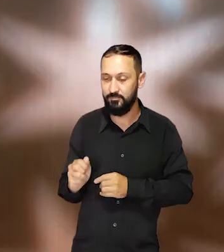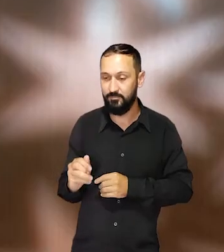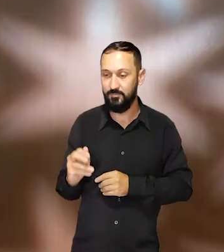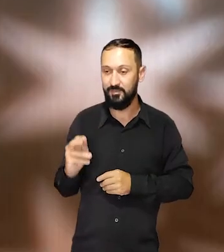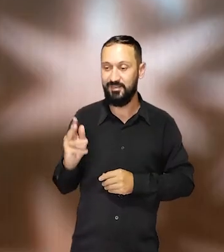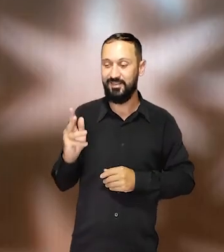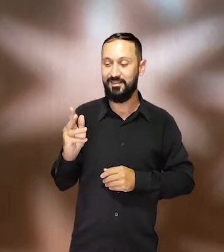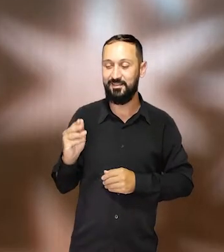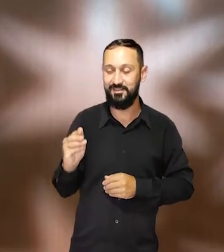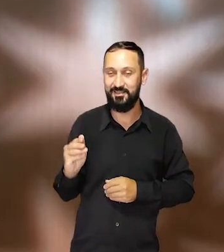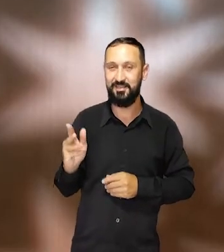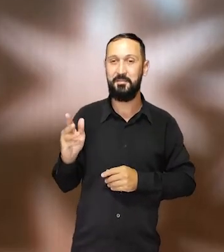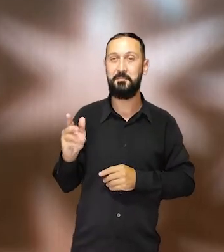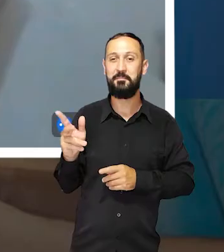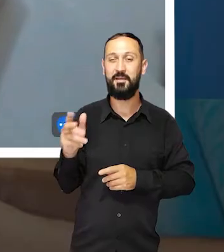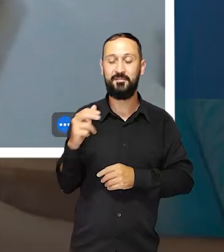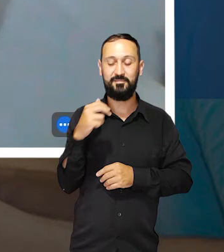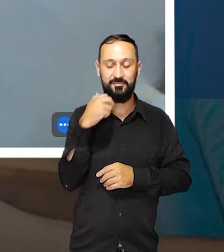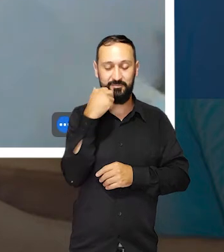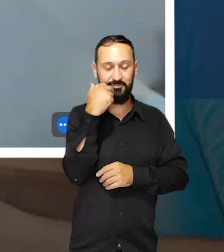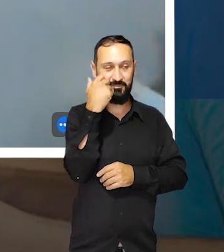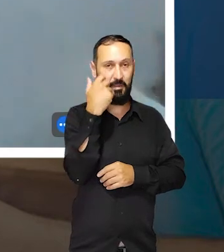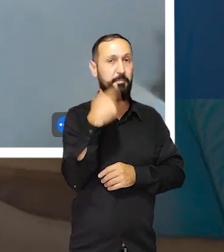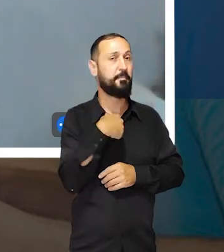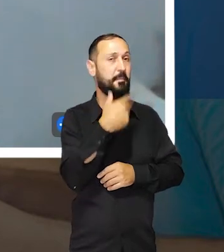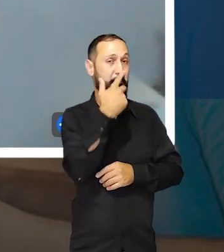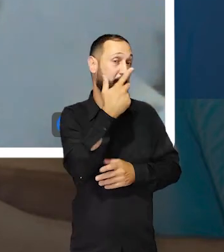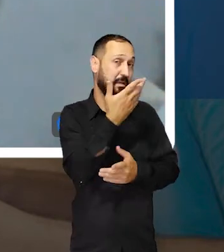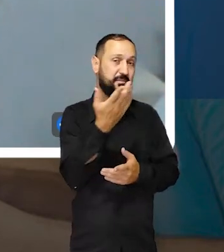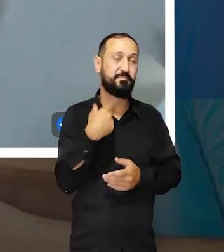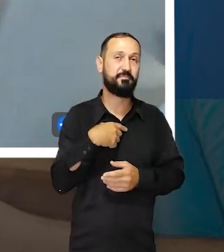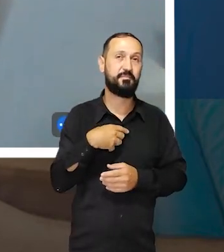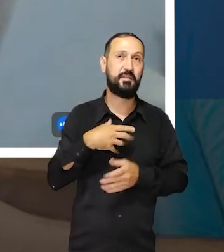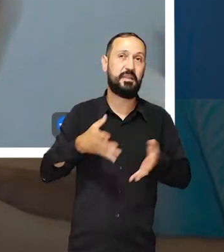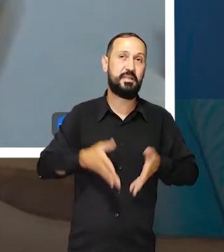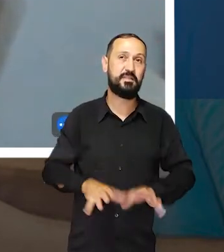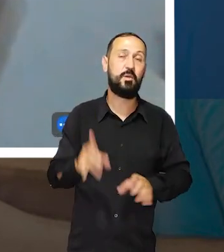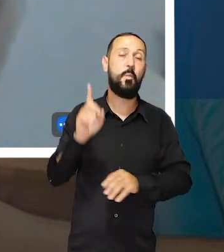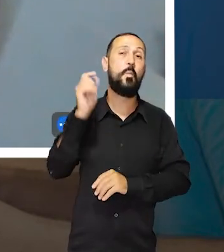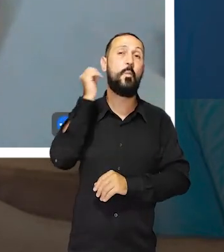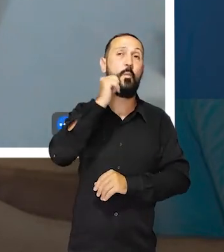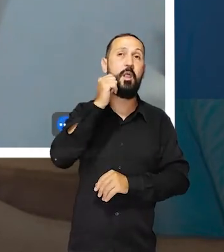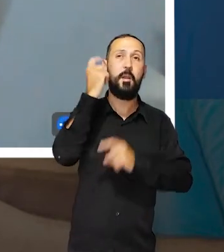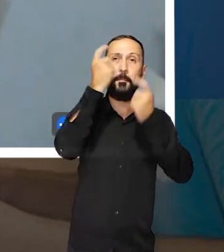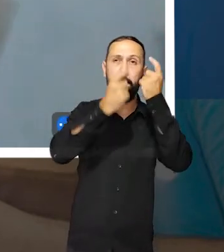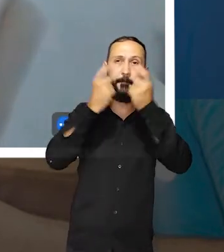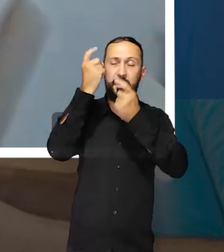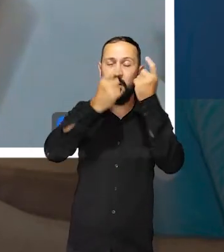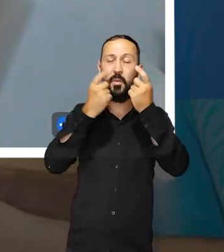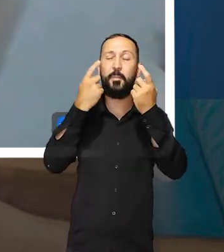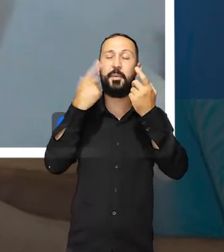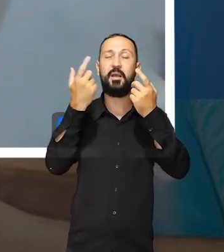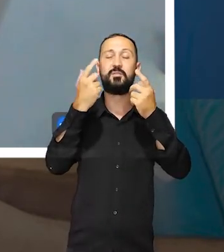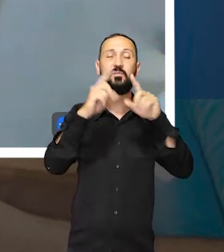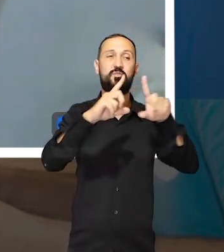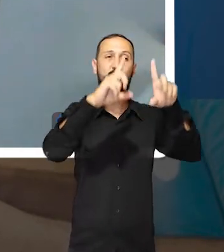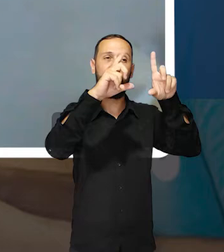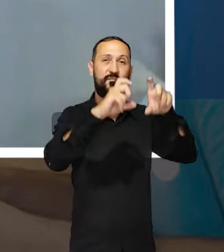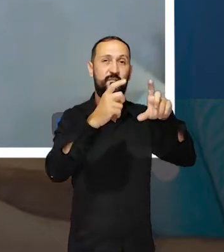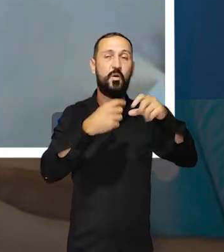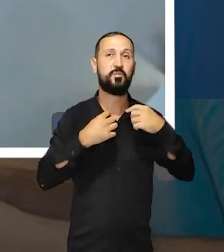sedução. Era tão vaidosa a minha mãe. Nascera mulher, preocupada com